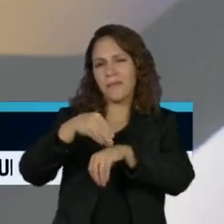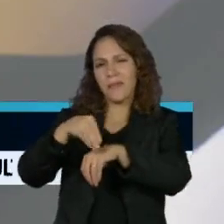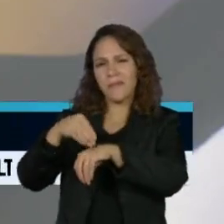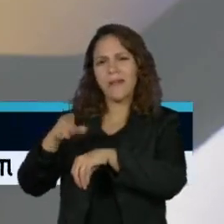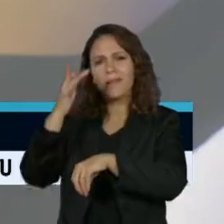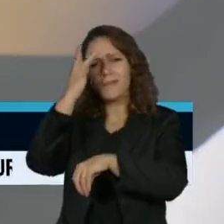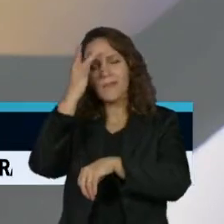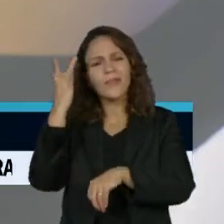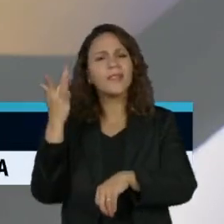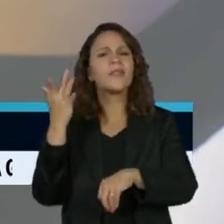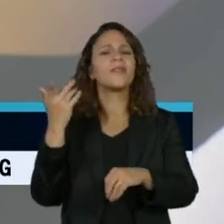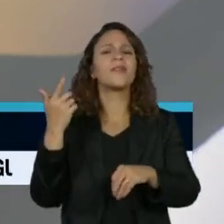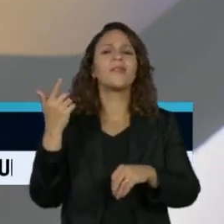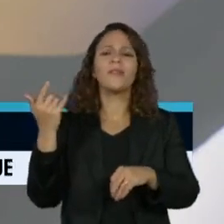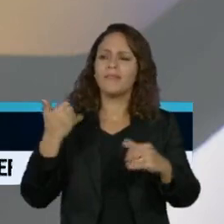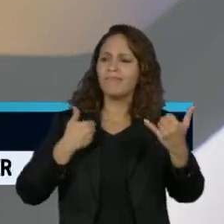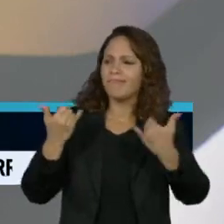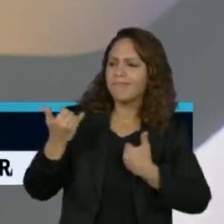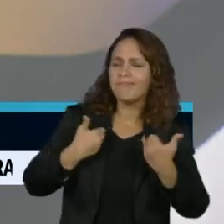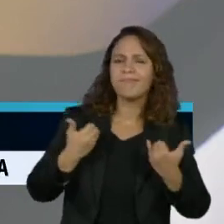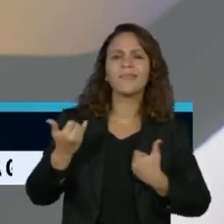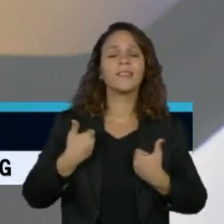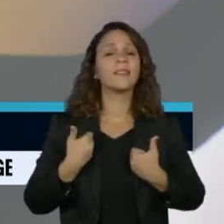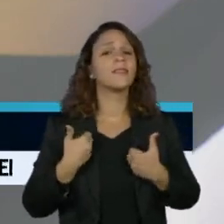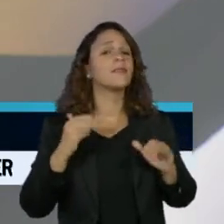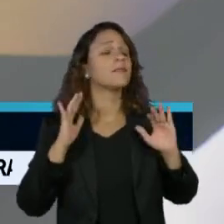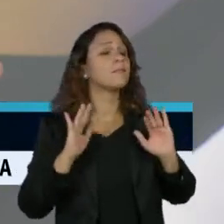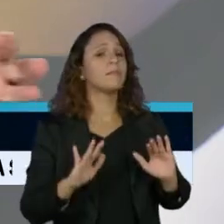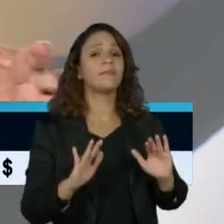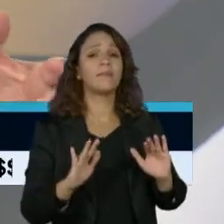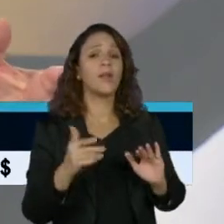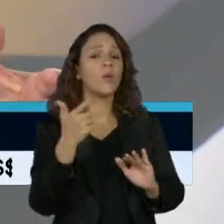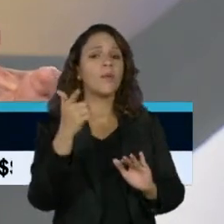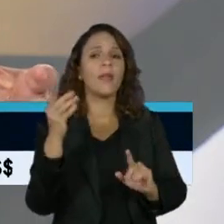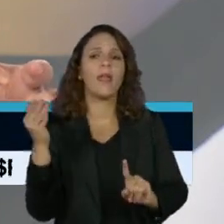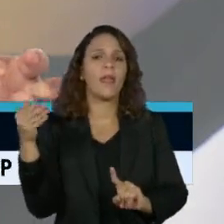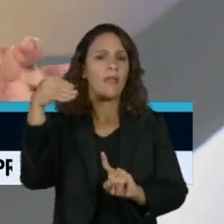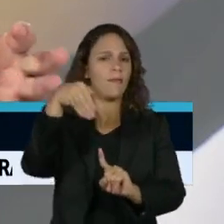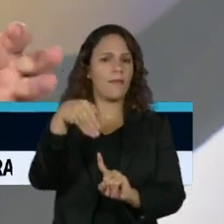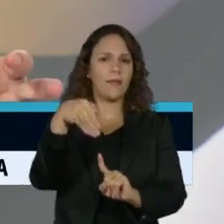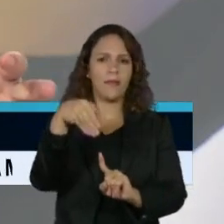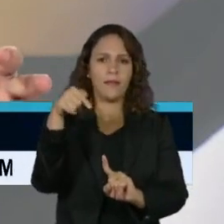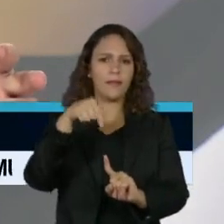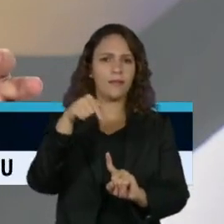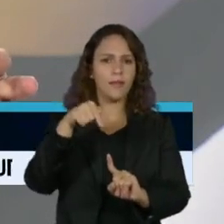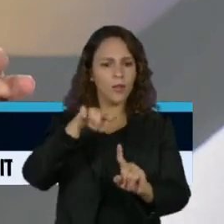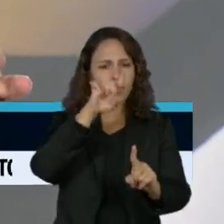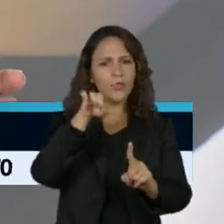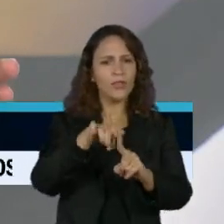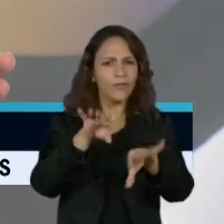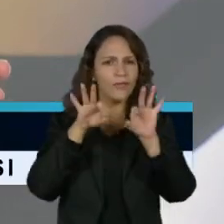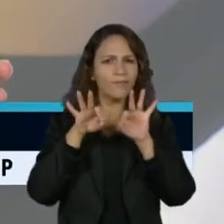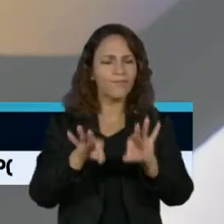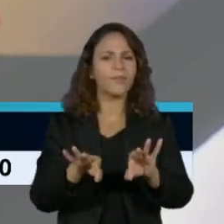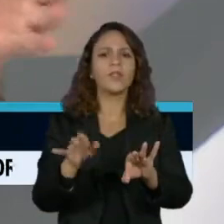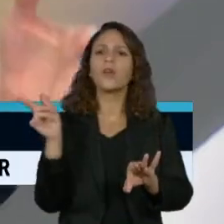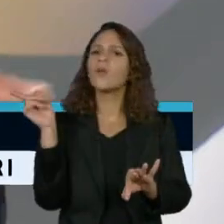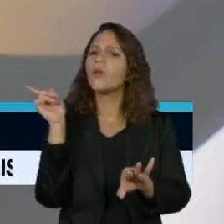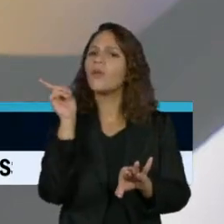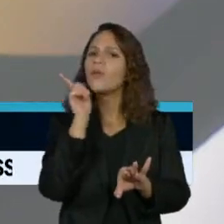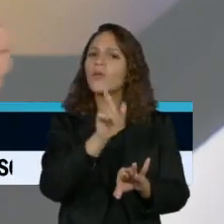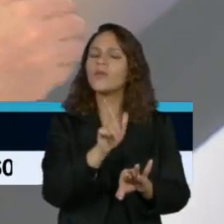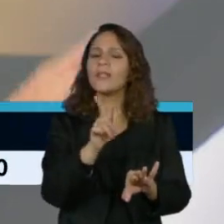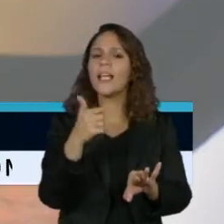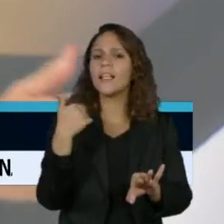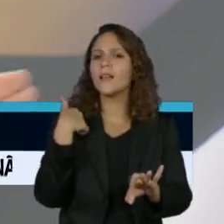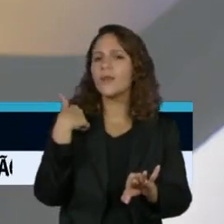muita gente comentar mas se eu não tenho você não tem uma referência aqui objetiva que possa fazer